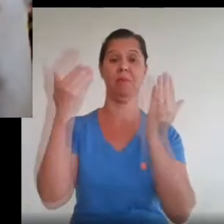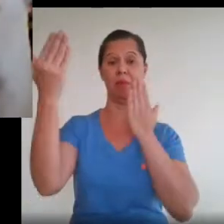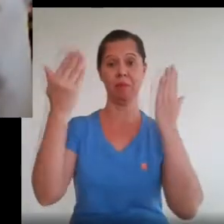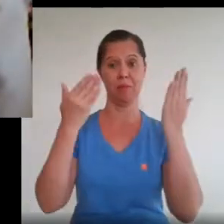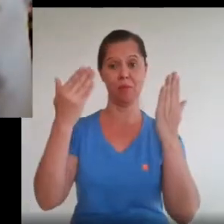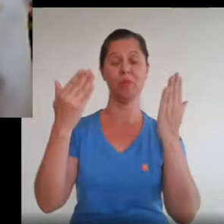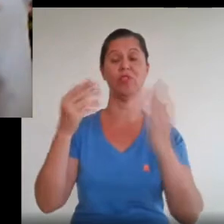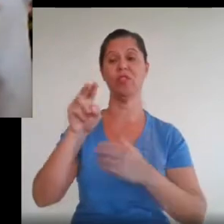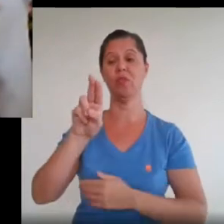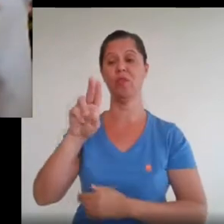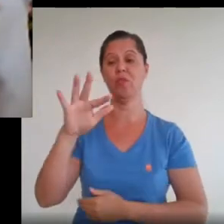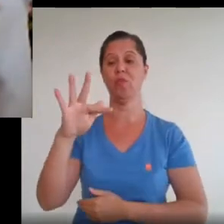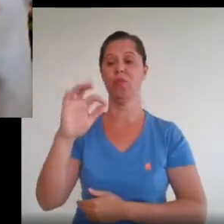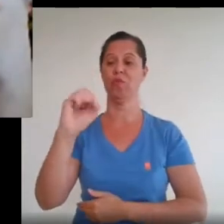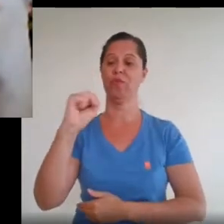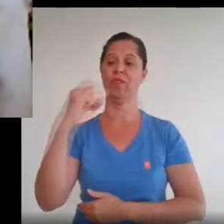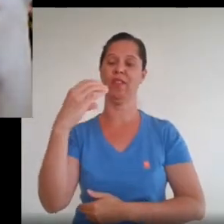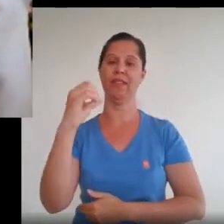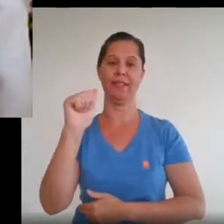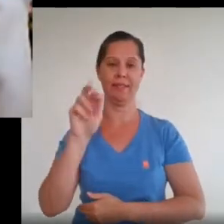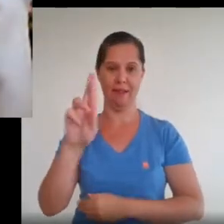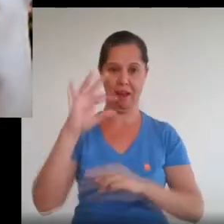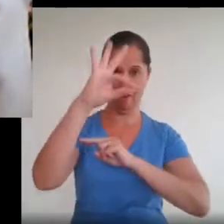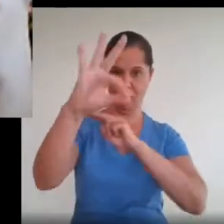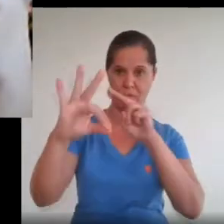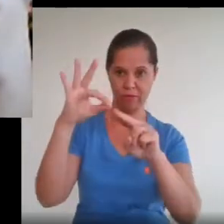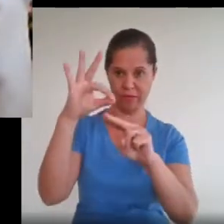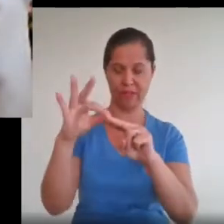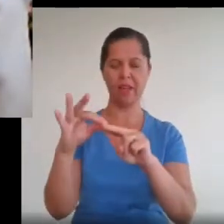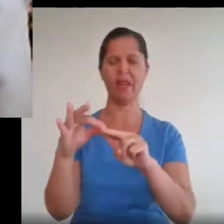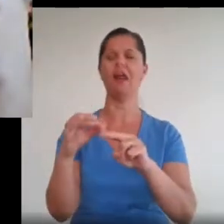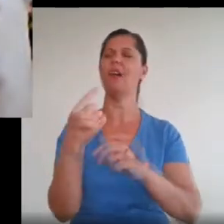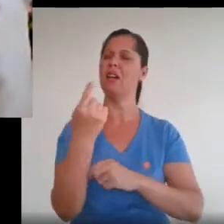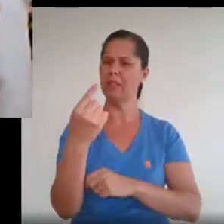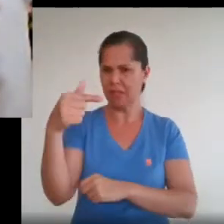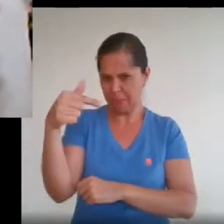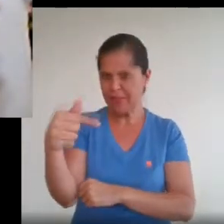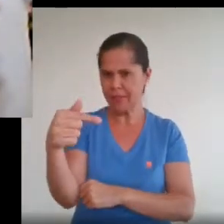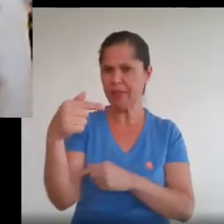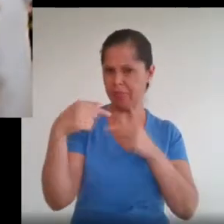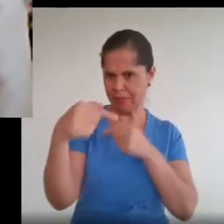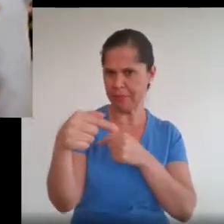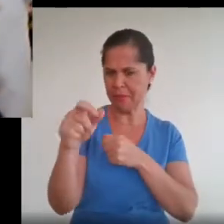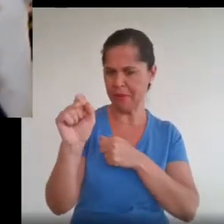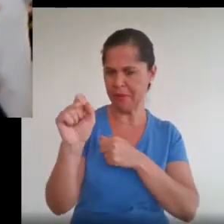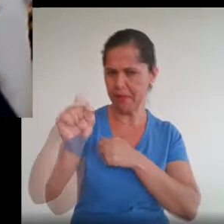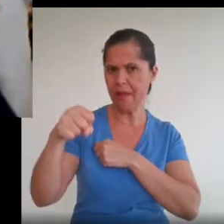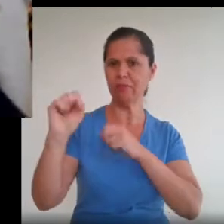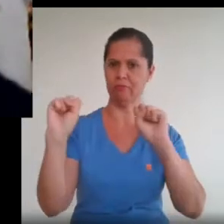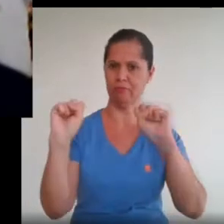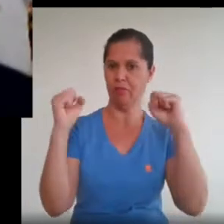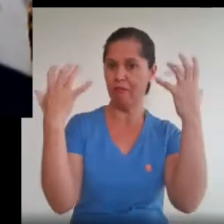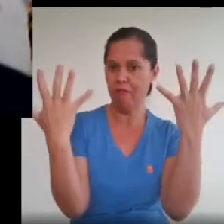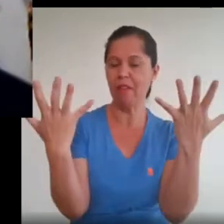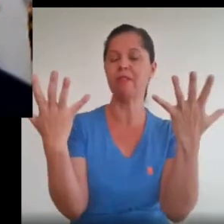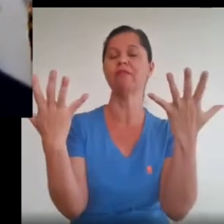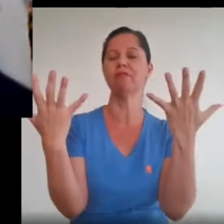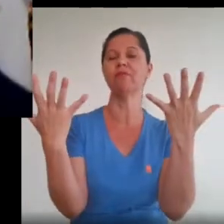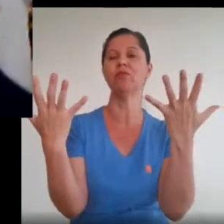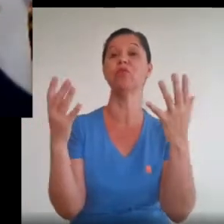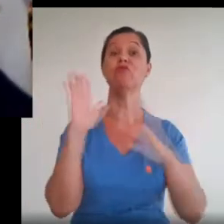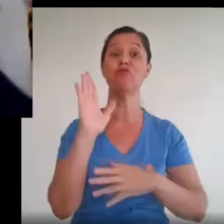Psicologia, né, da UFSCar. É a 17ª semana, né, de evento, ou seja,